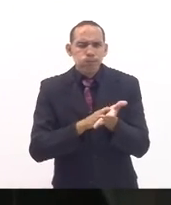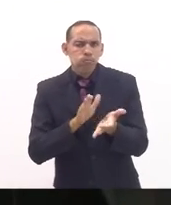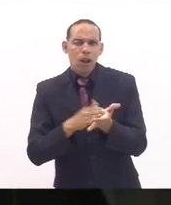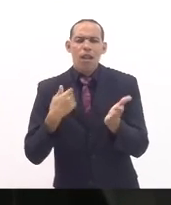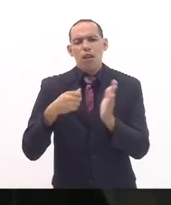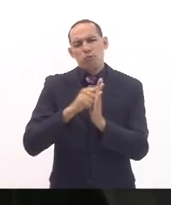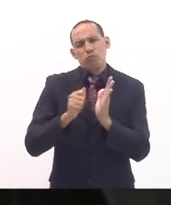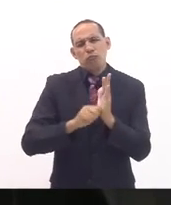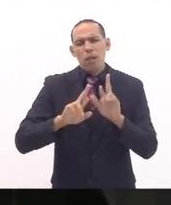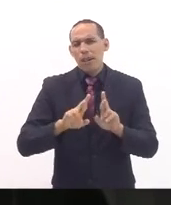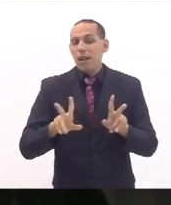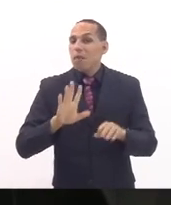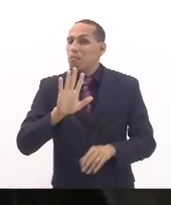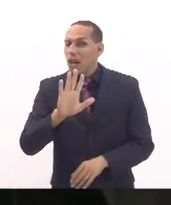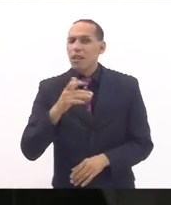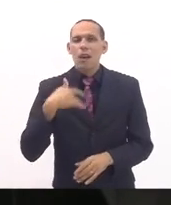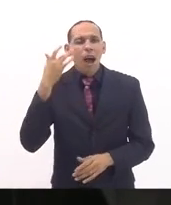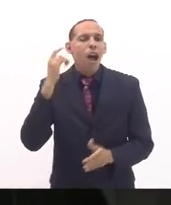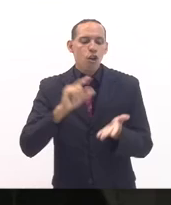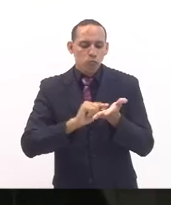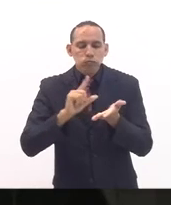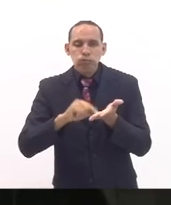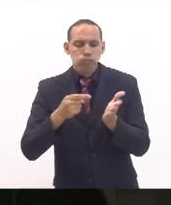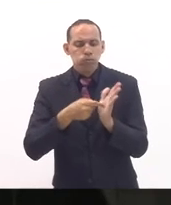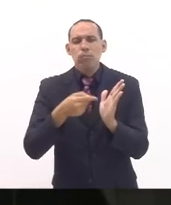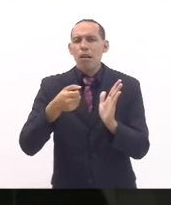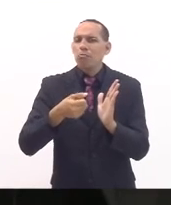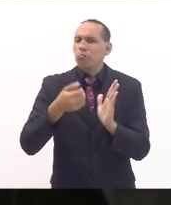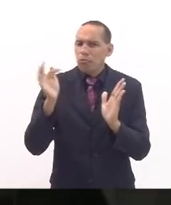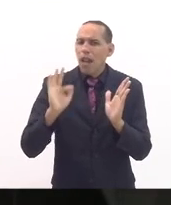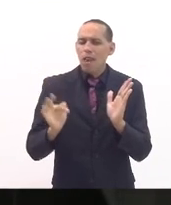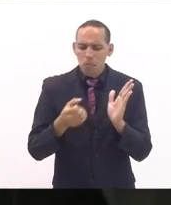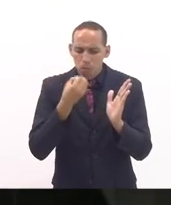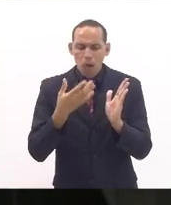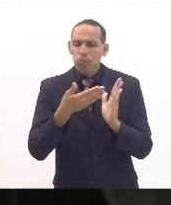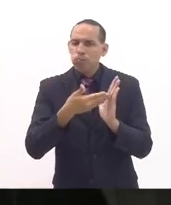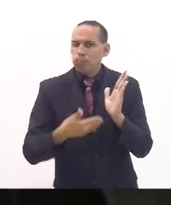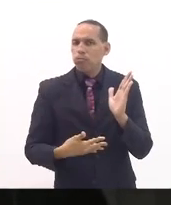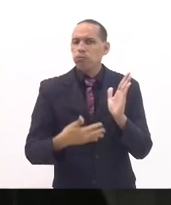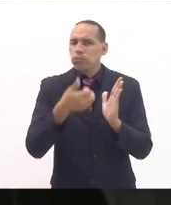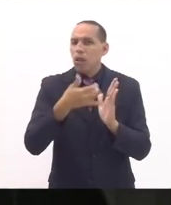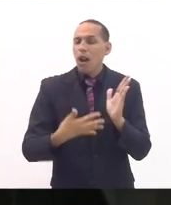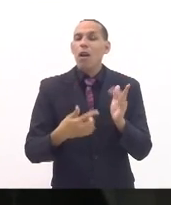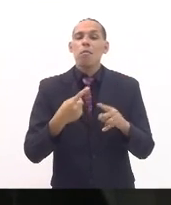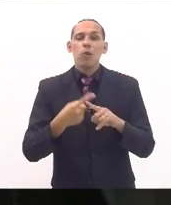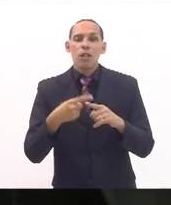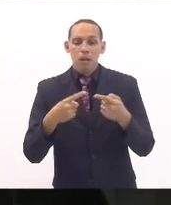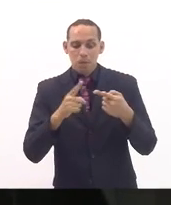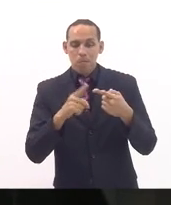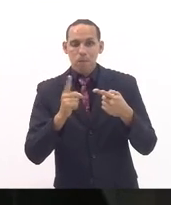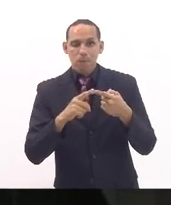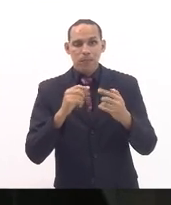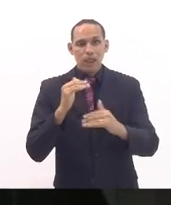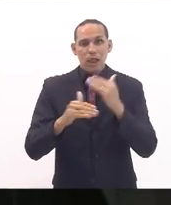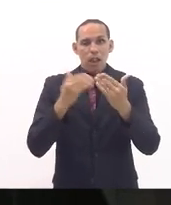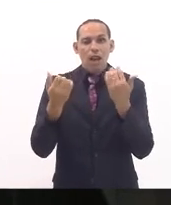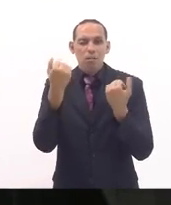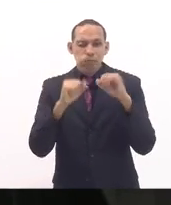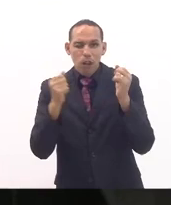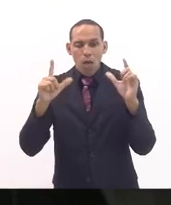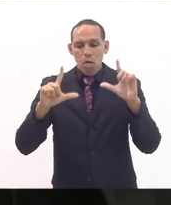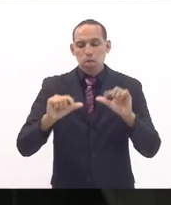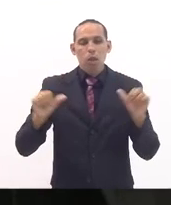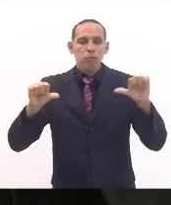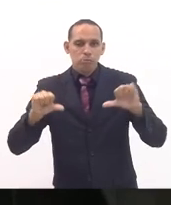Diferentemente mas acho que o acho que o articulista foi feliz quando destaca um o processo de desindustrialização do Brasil